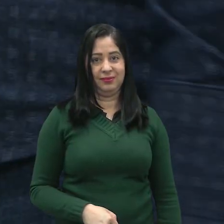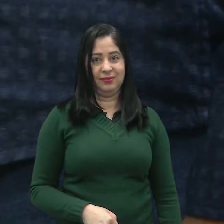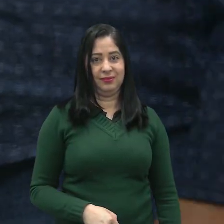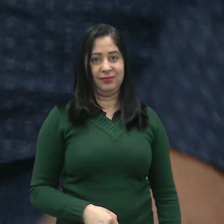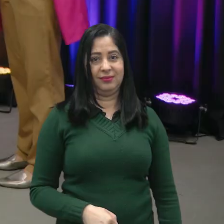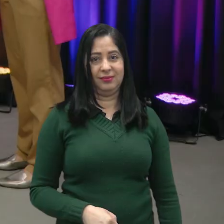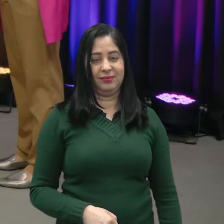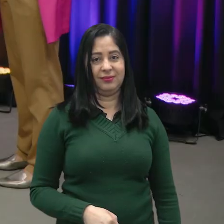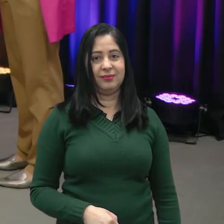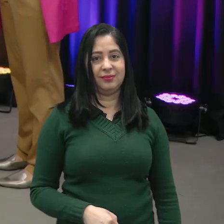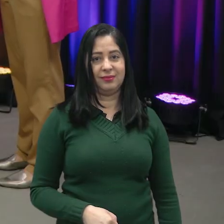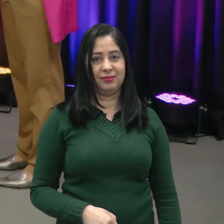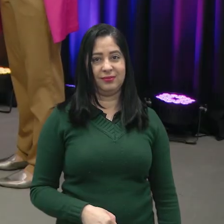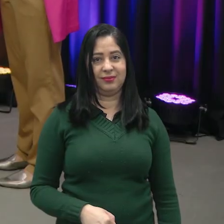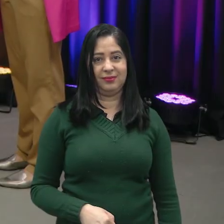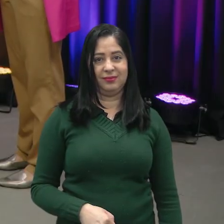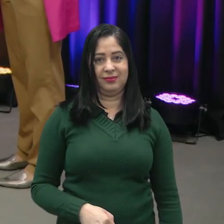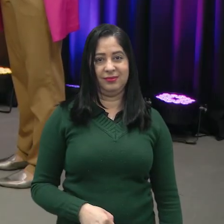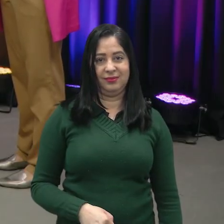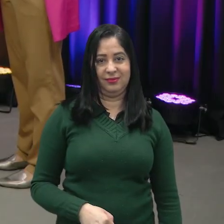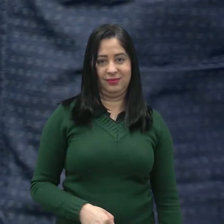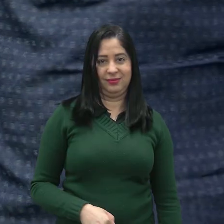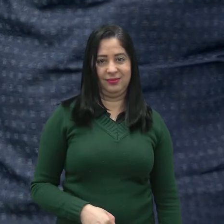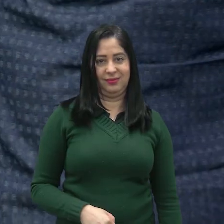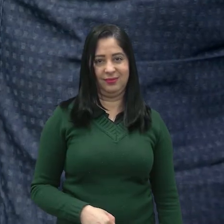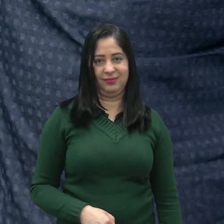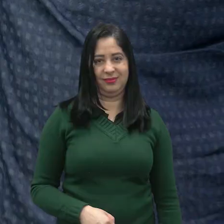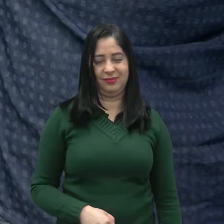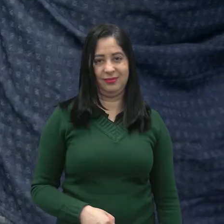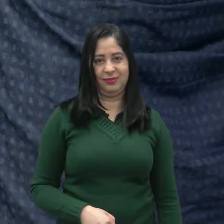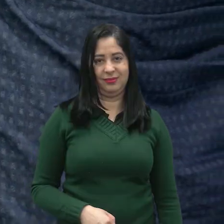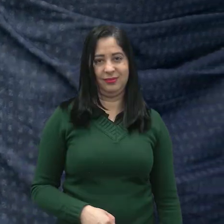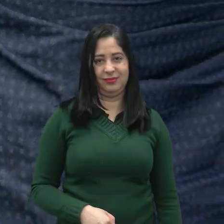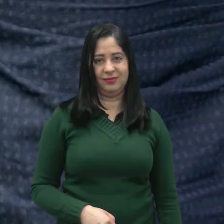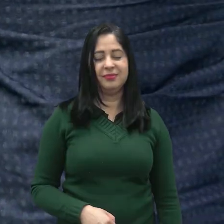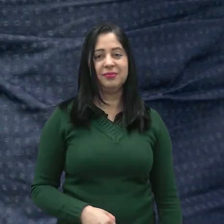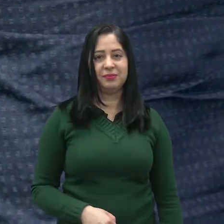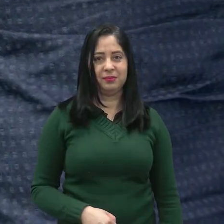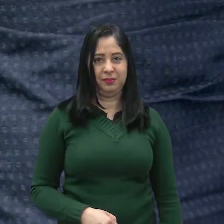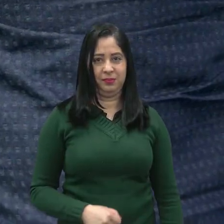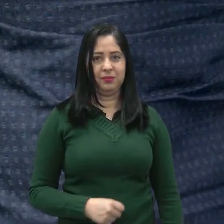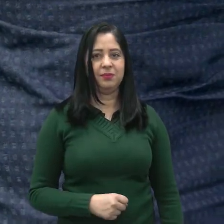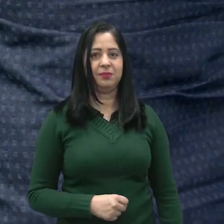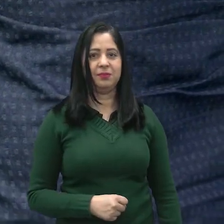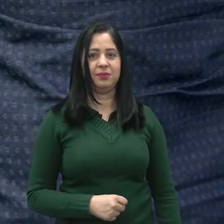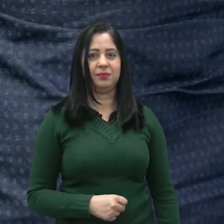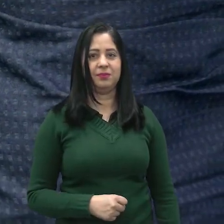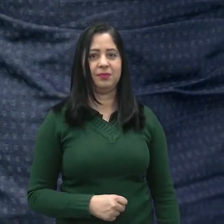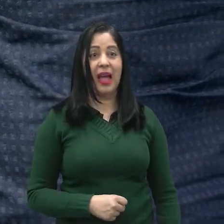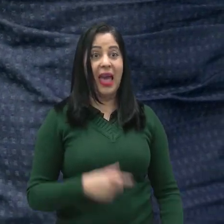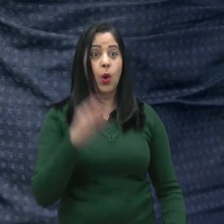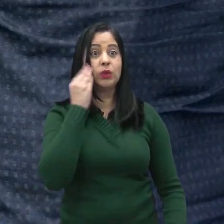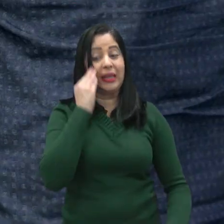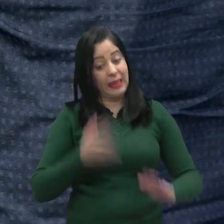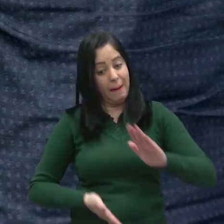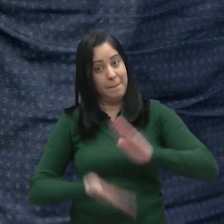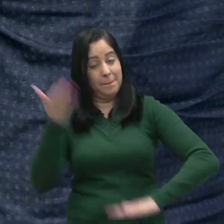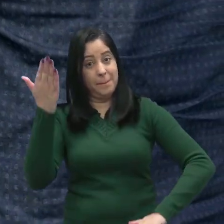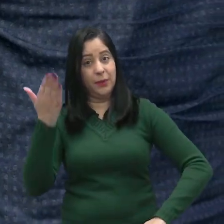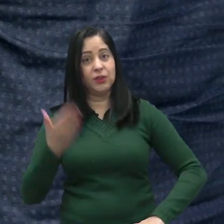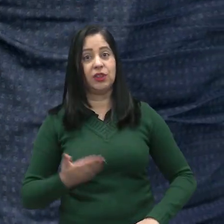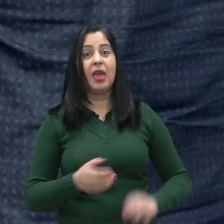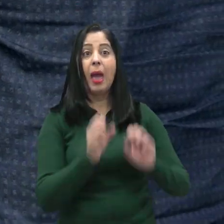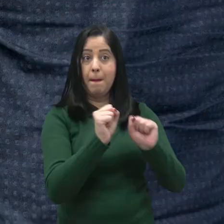pode ser feito com as duas mãos também, tá bom? Vou rotacionar para dentro, para o lado do polegar, segurei e